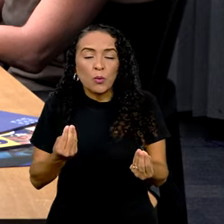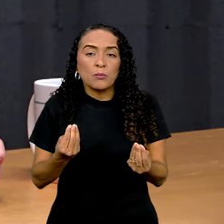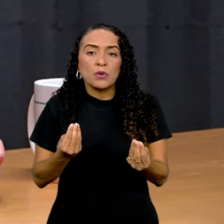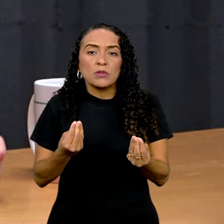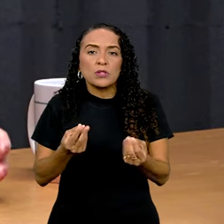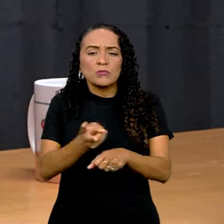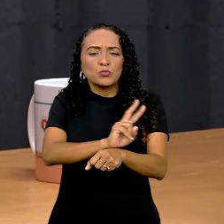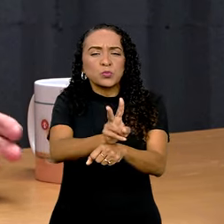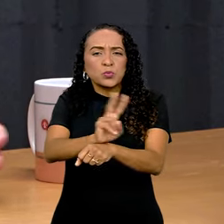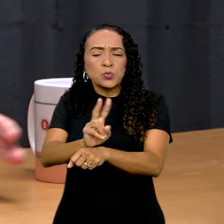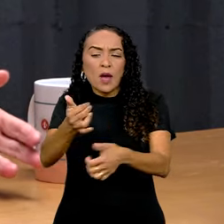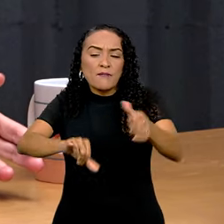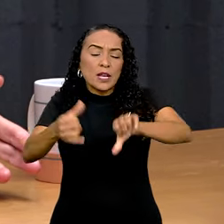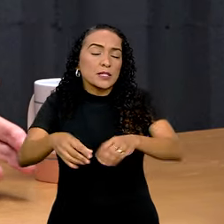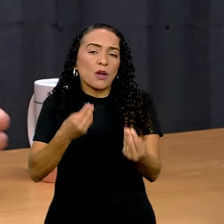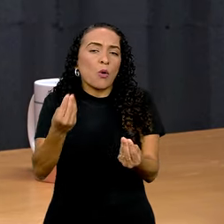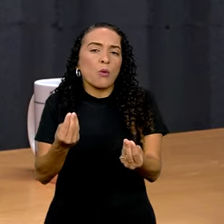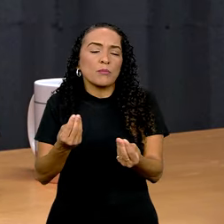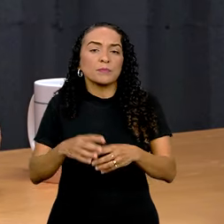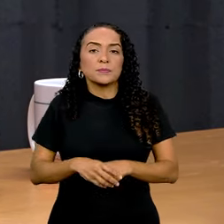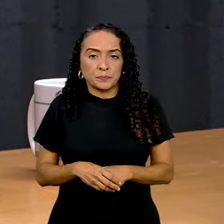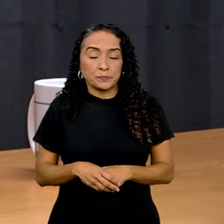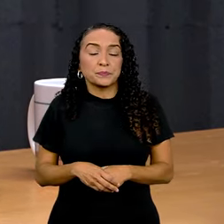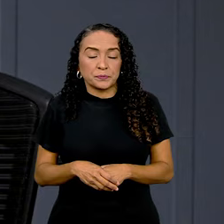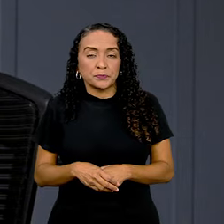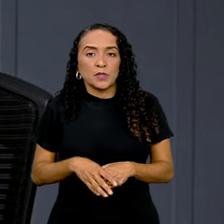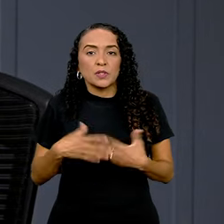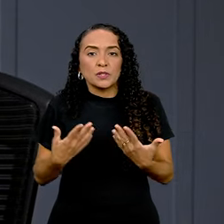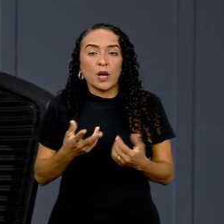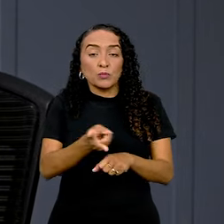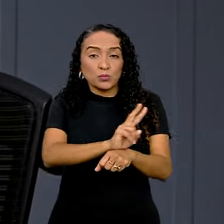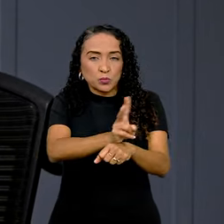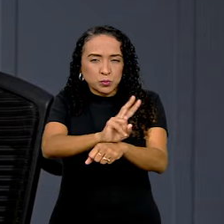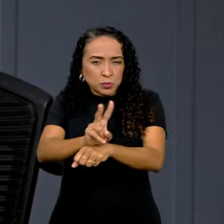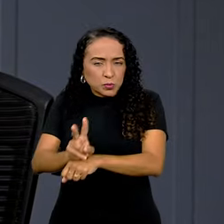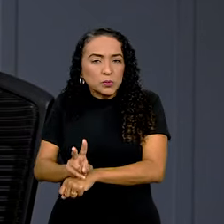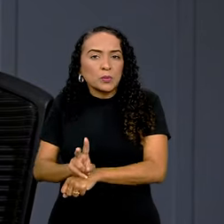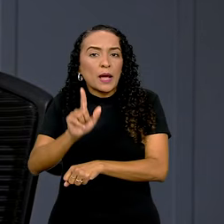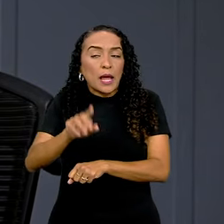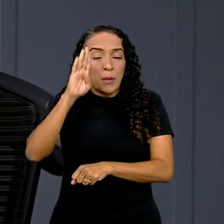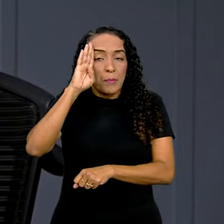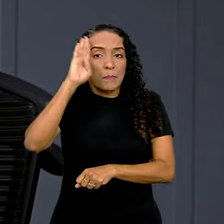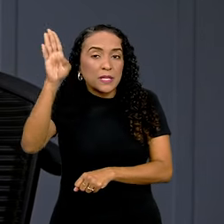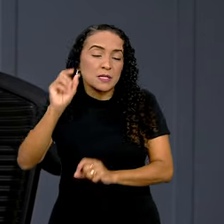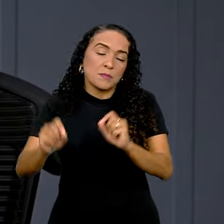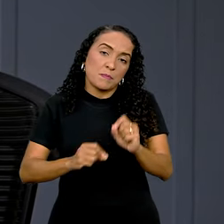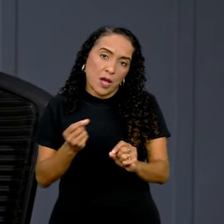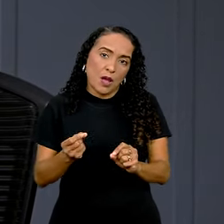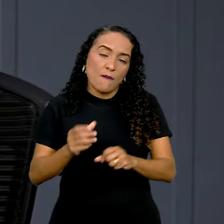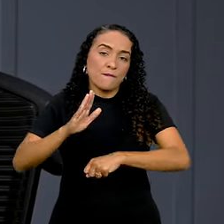essa esse monitoramento e essa avaliação funcionam Érica a o monitoramento é um dos principais